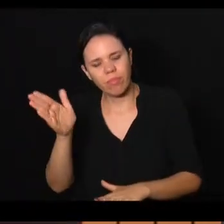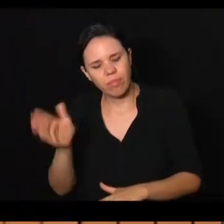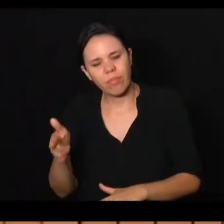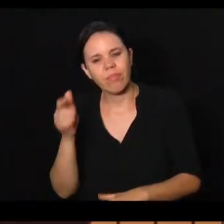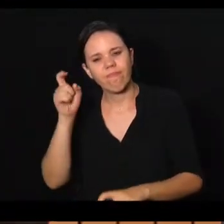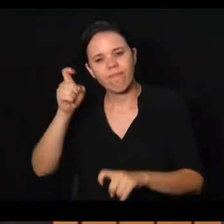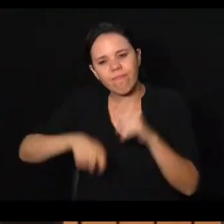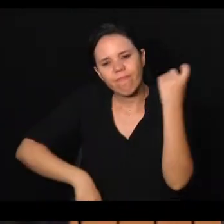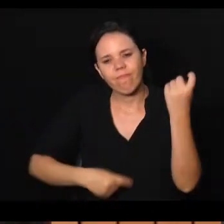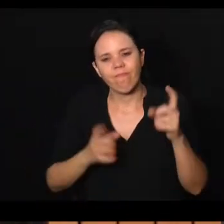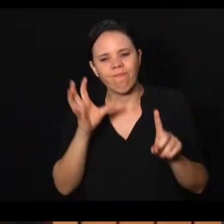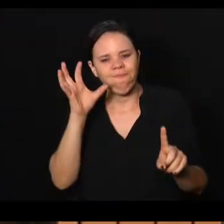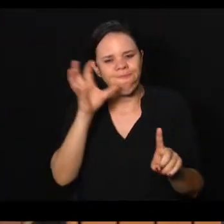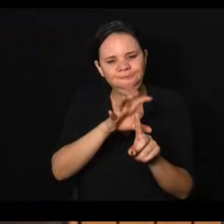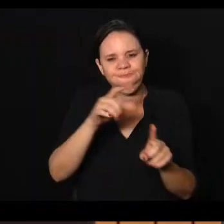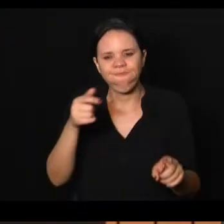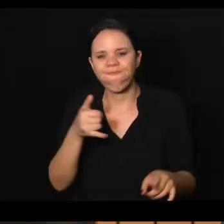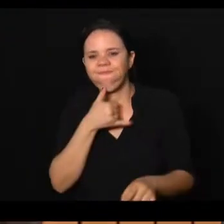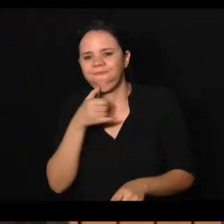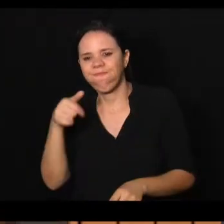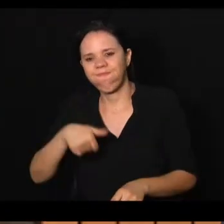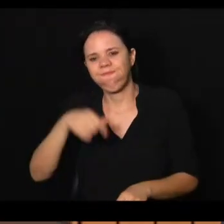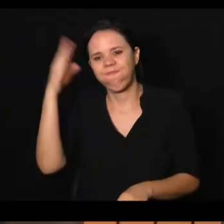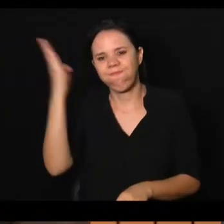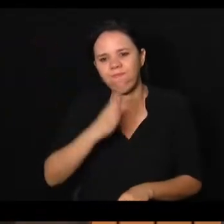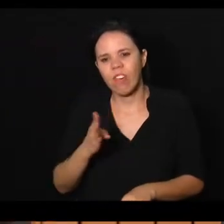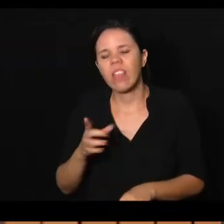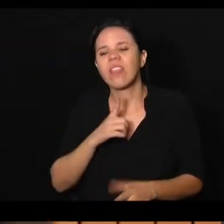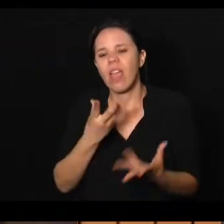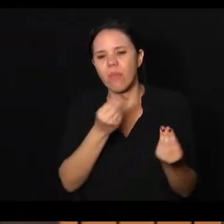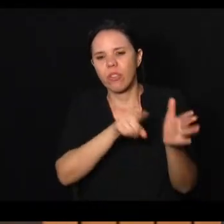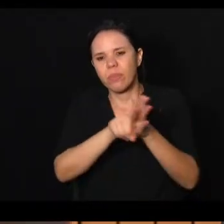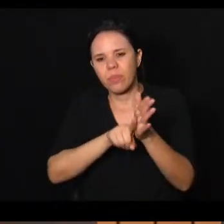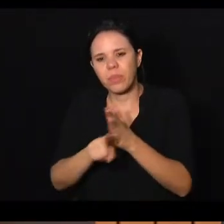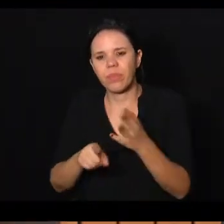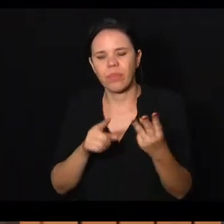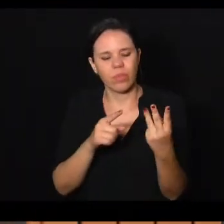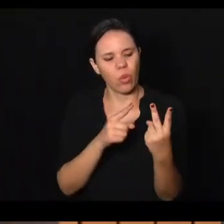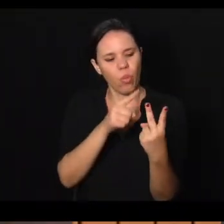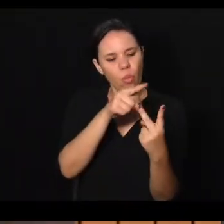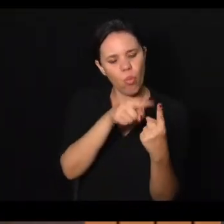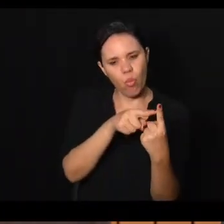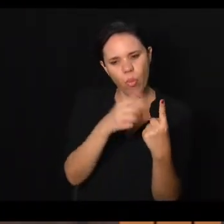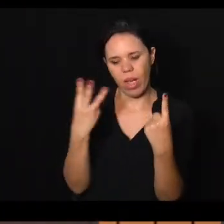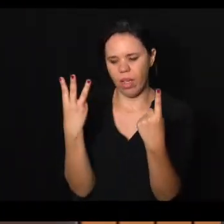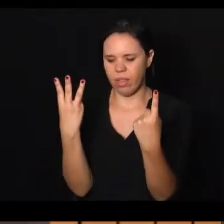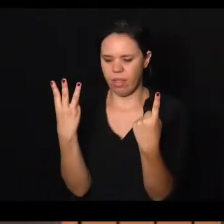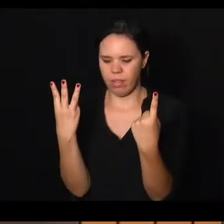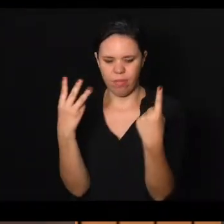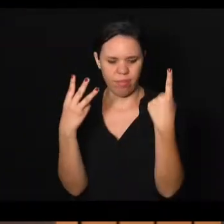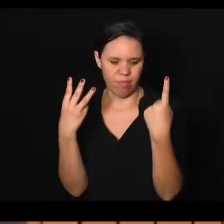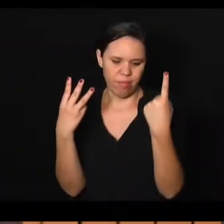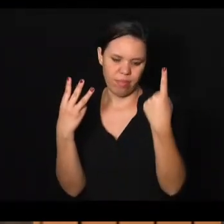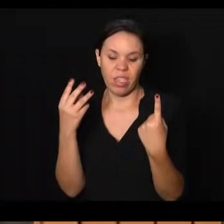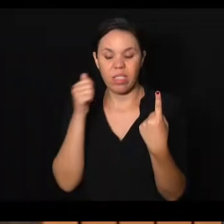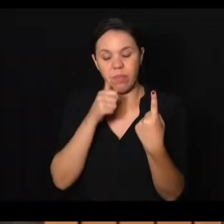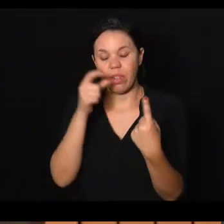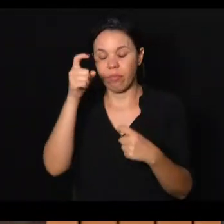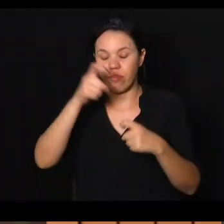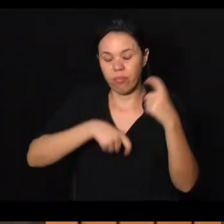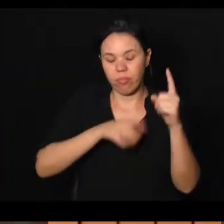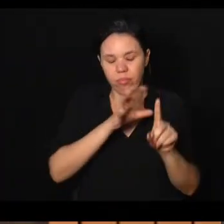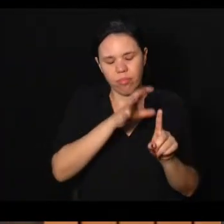porque infelizmente nessa nação há pesquisas que indicam que 1 a cada 3 meninas pode ser abusada sexualmente. Nós